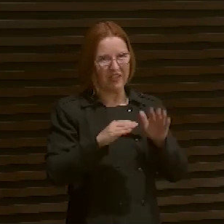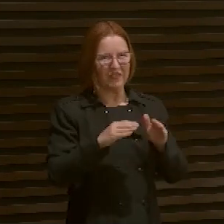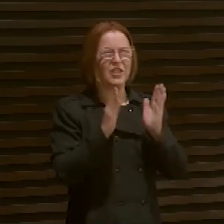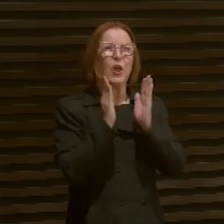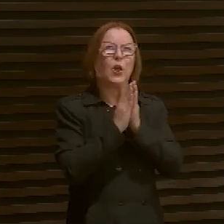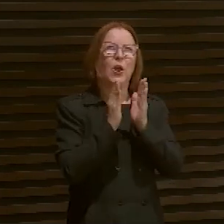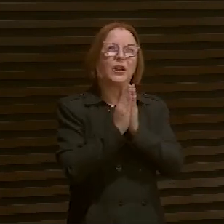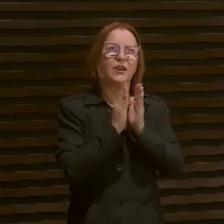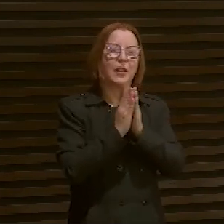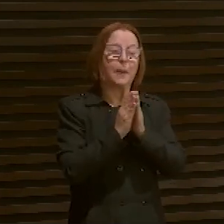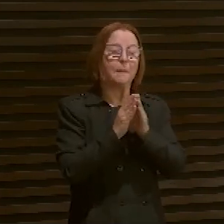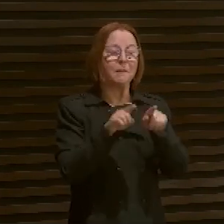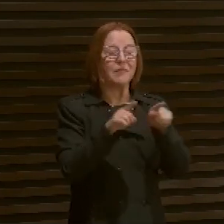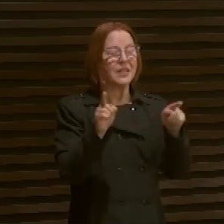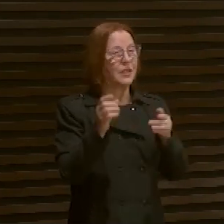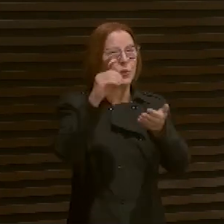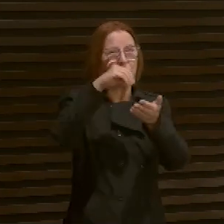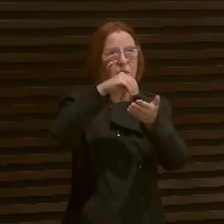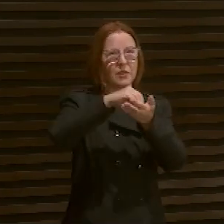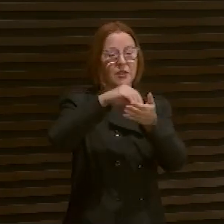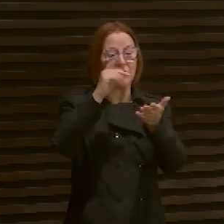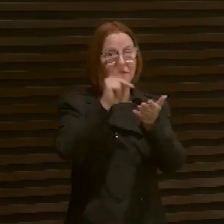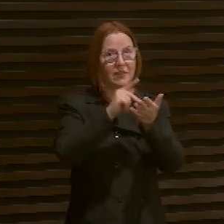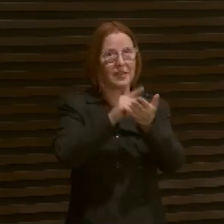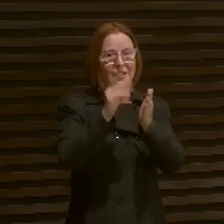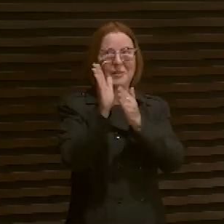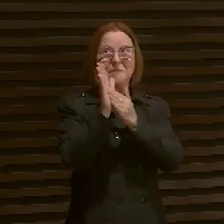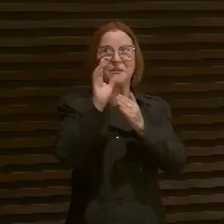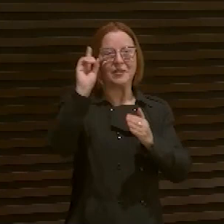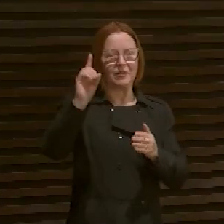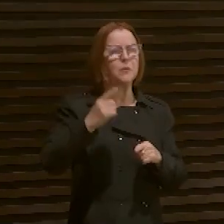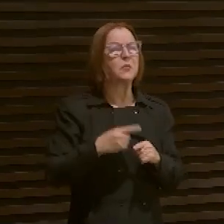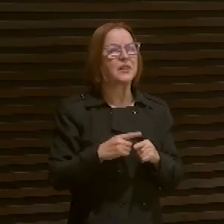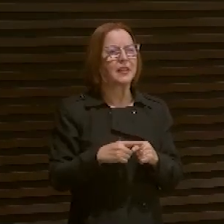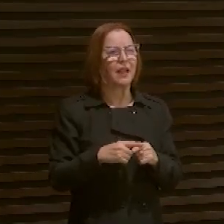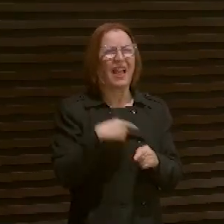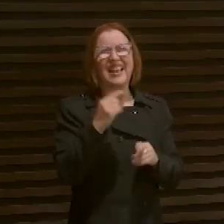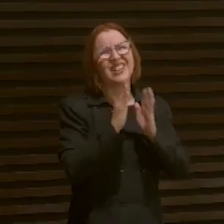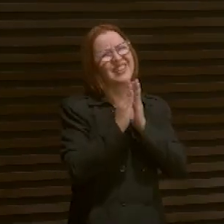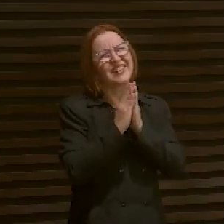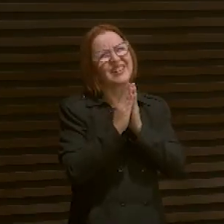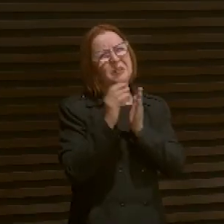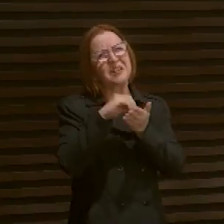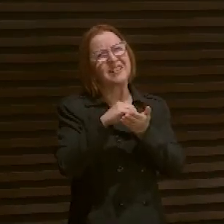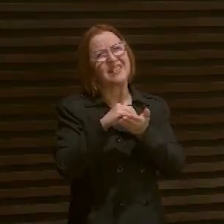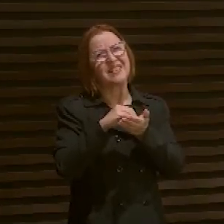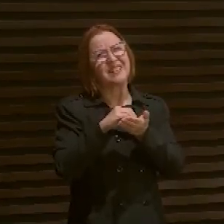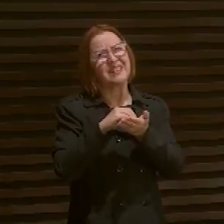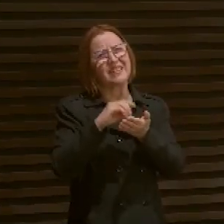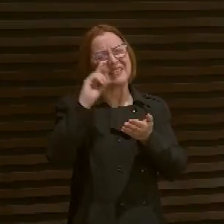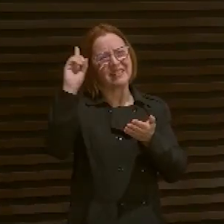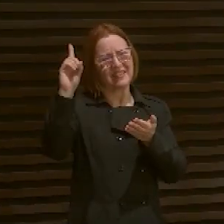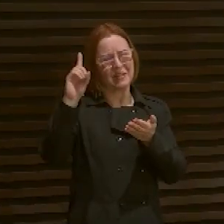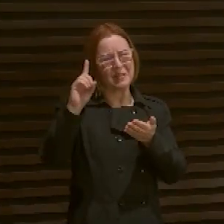não entrega, irmãos? Porque nós somos autossuficientes. A gente ora ao Senhor, entrega, mas a gente pega de volta porque nós queremos